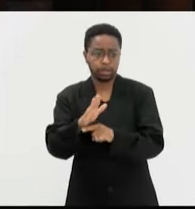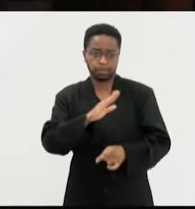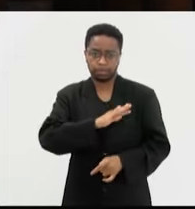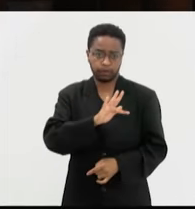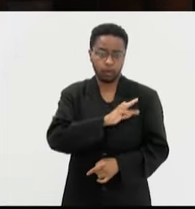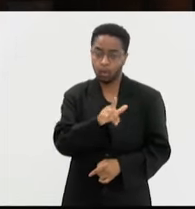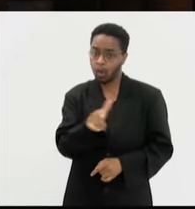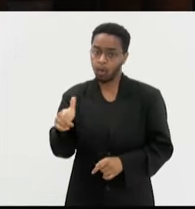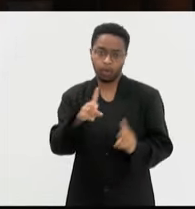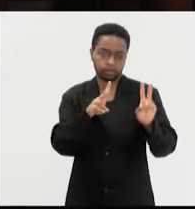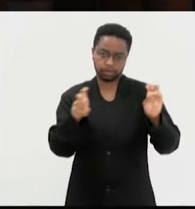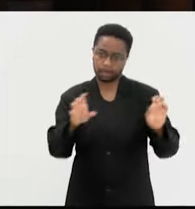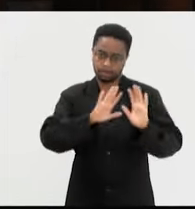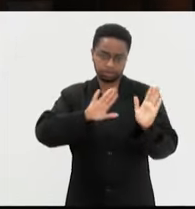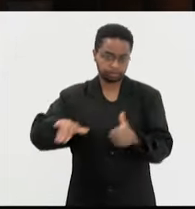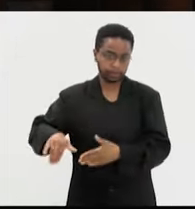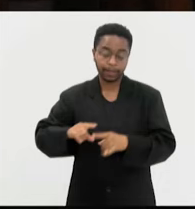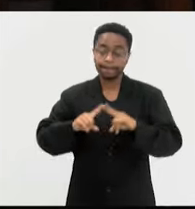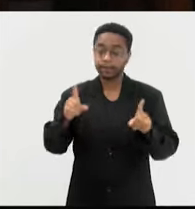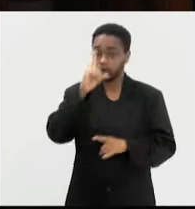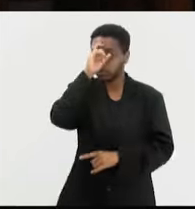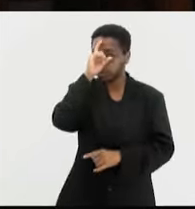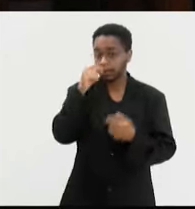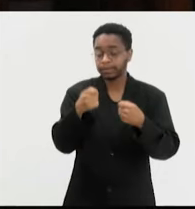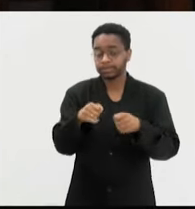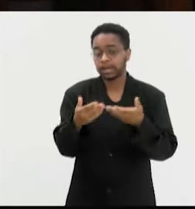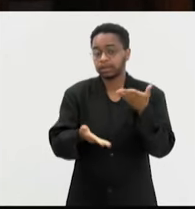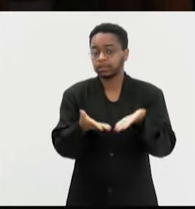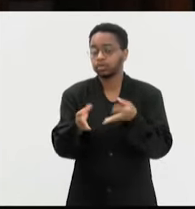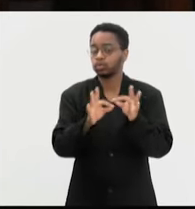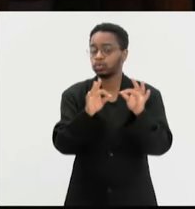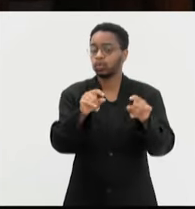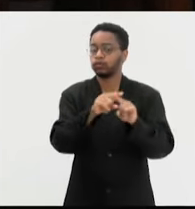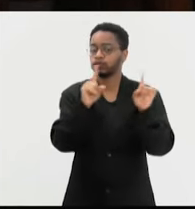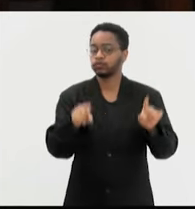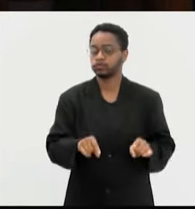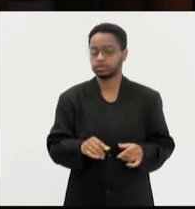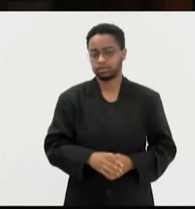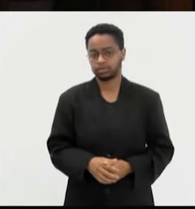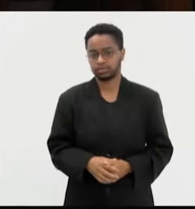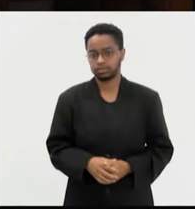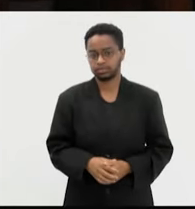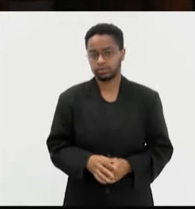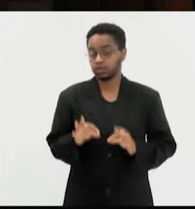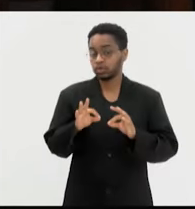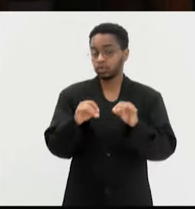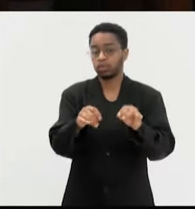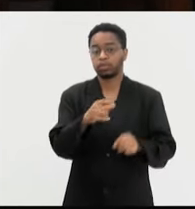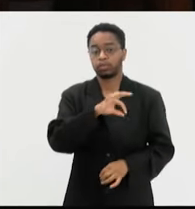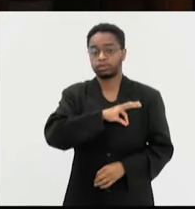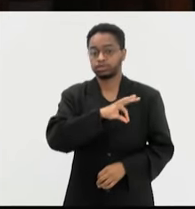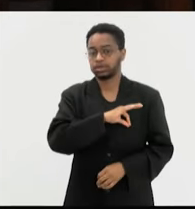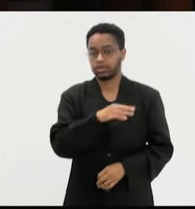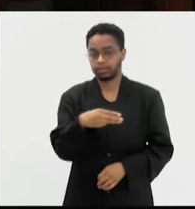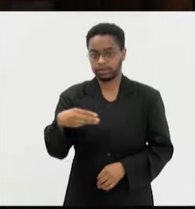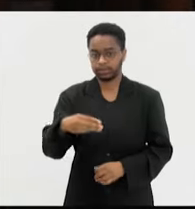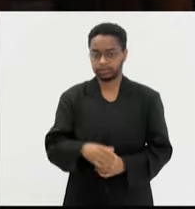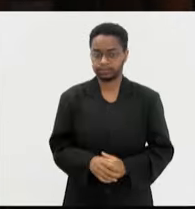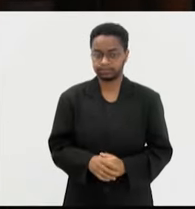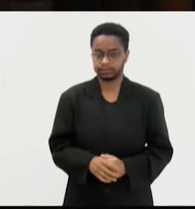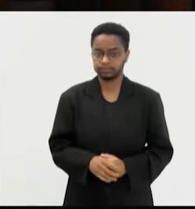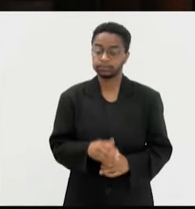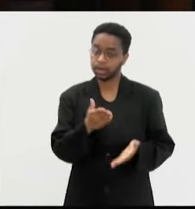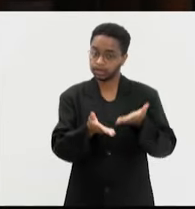outra discussão mas é um hospital que vai atender todo servidor todo servidor todo policial militar vai